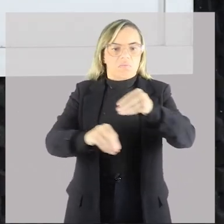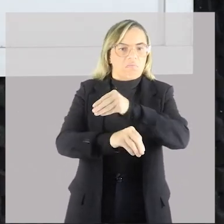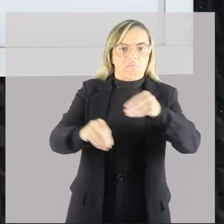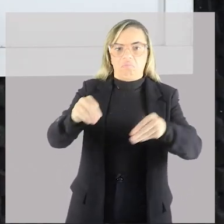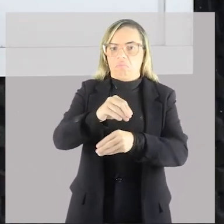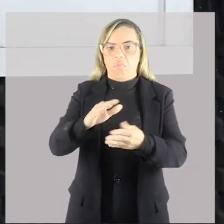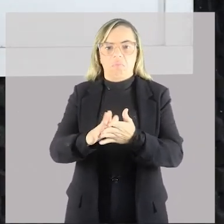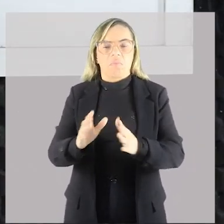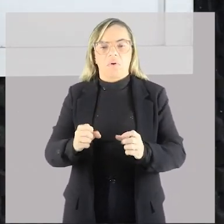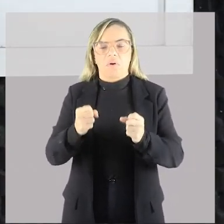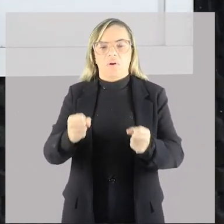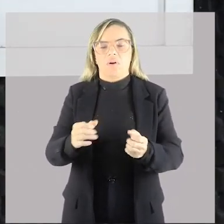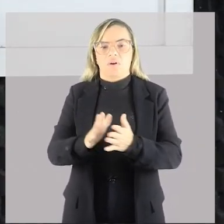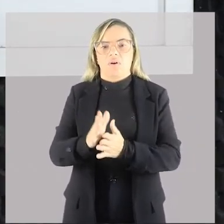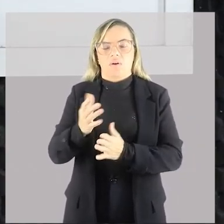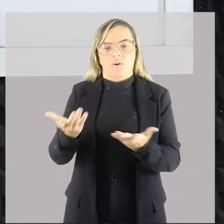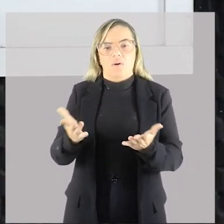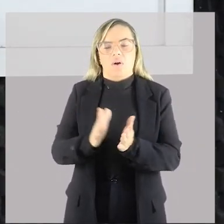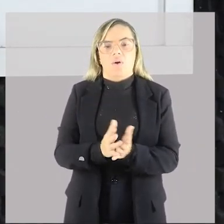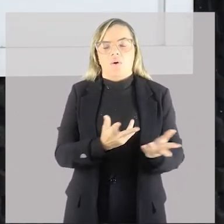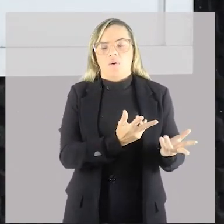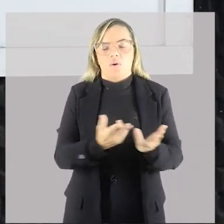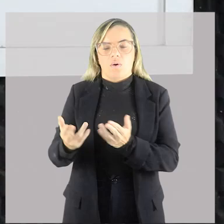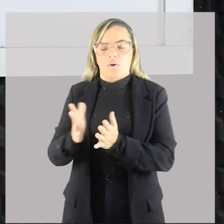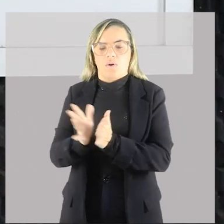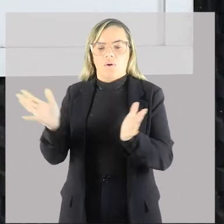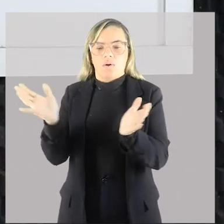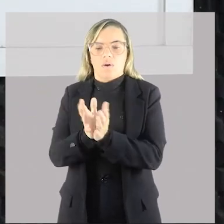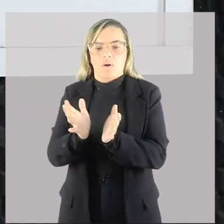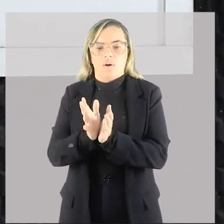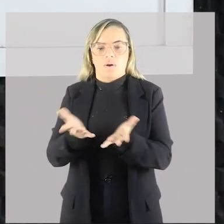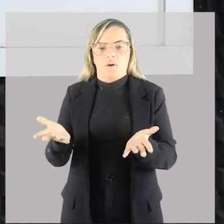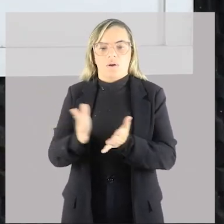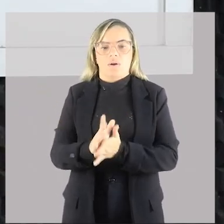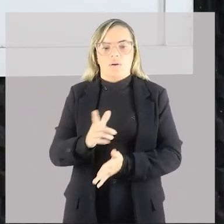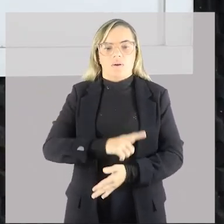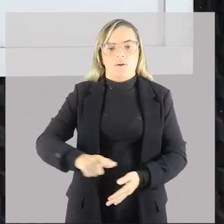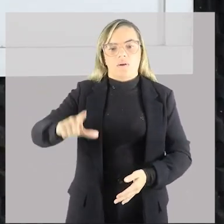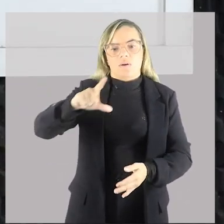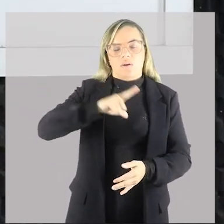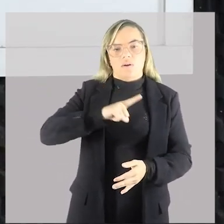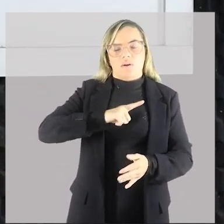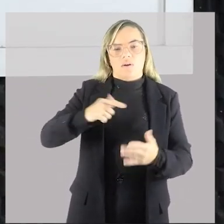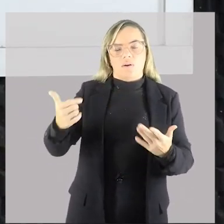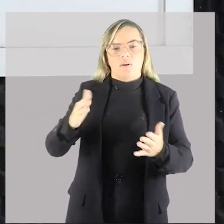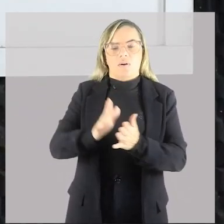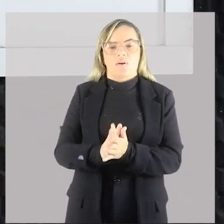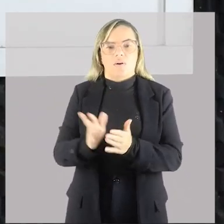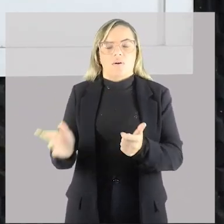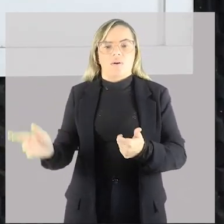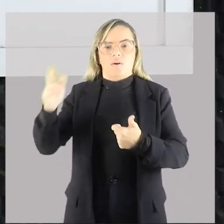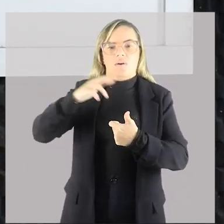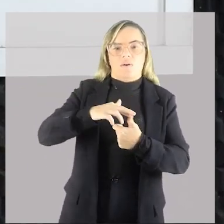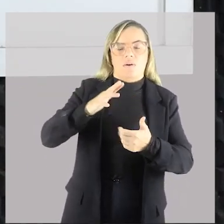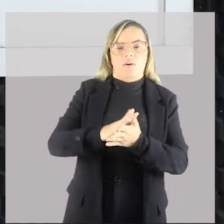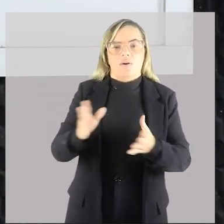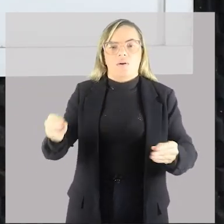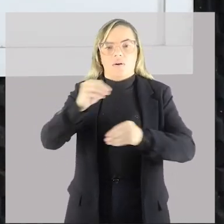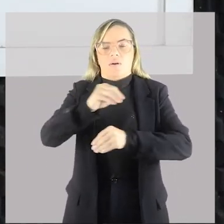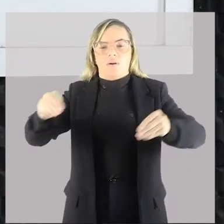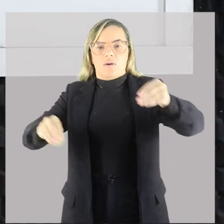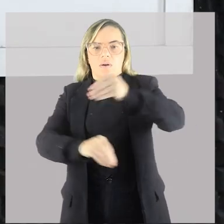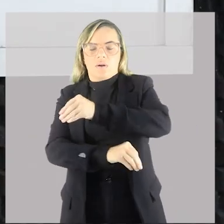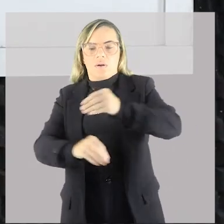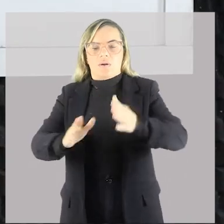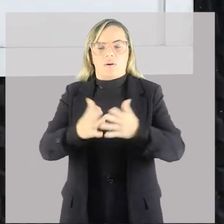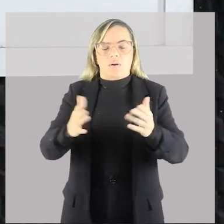vai formar o mesmo grupo. Se você tivesse cargos nessas comissões, onde você mudasse a posição, cargo do